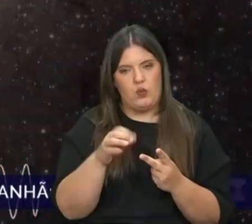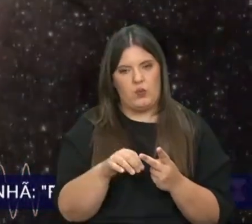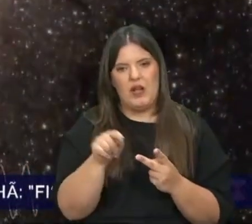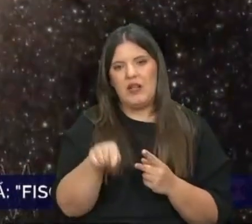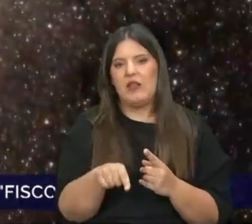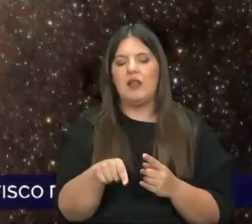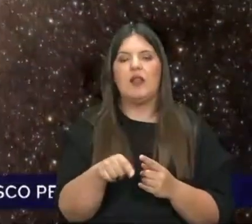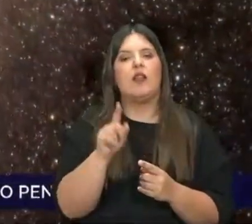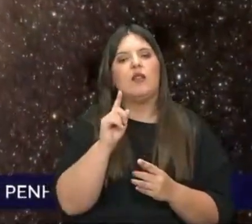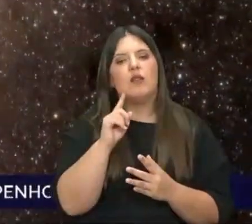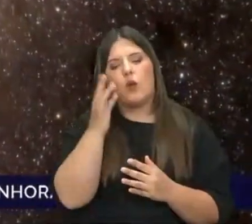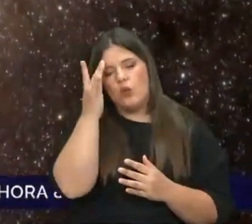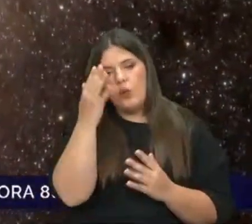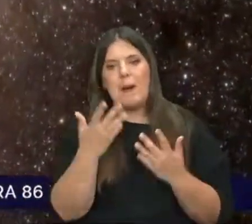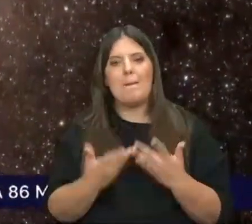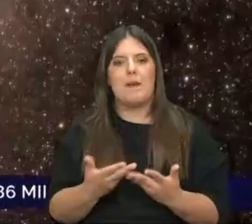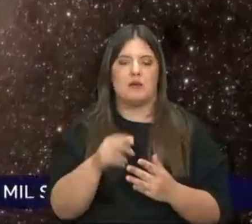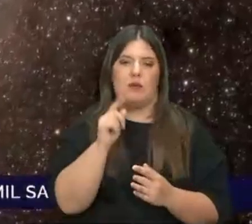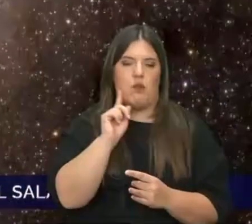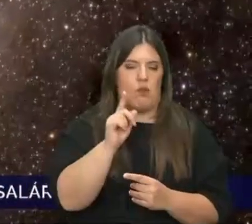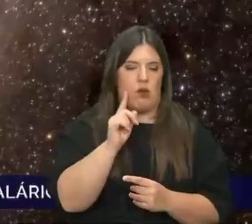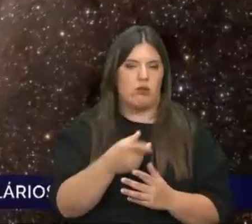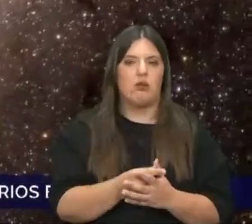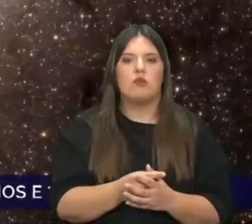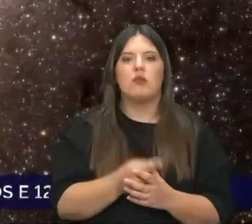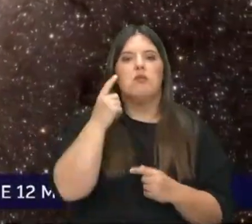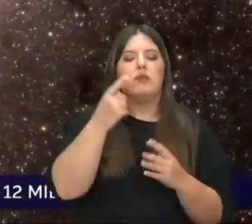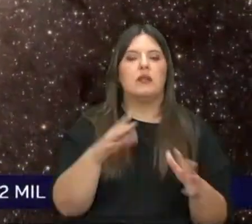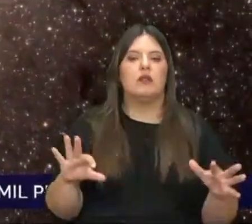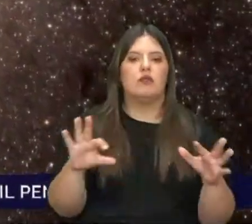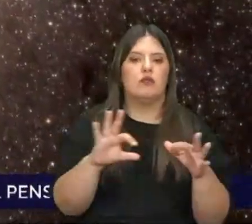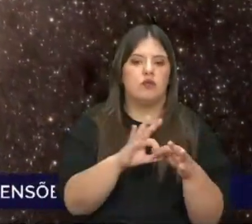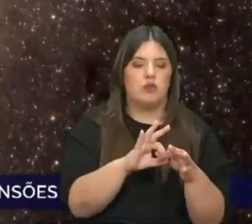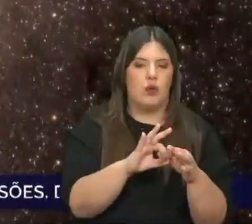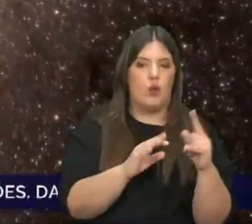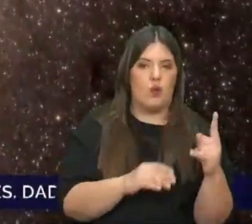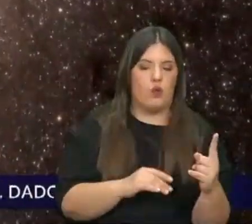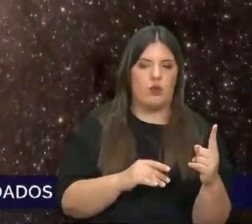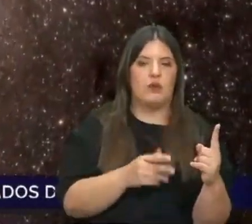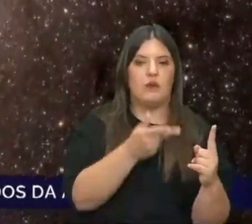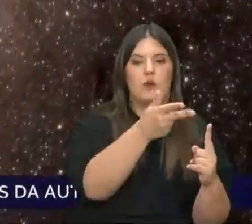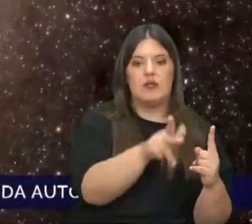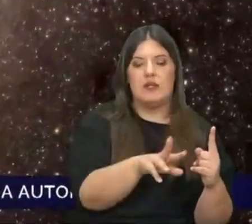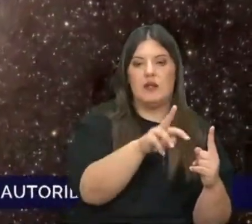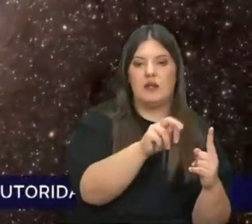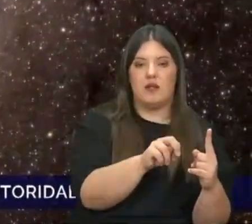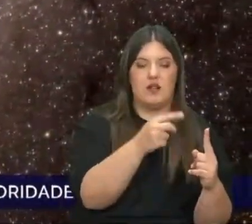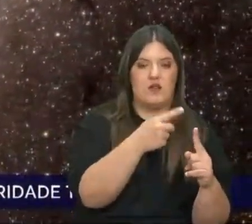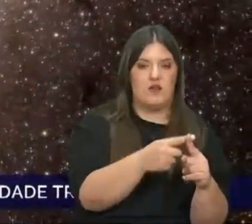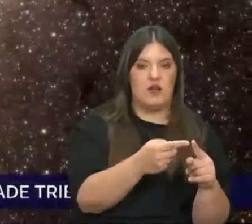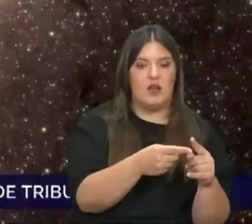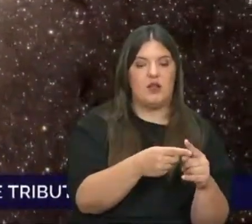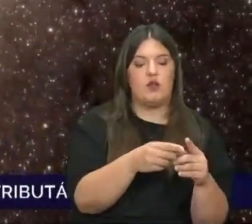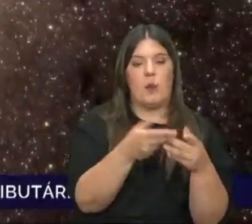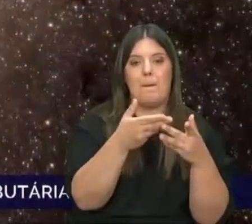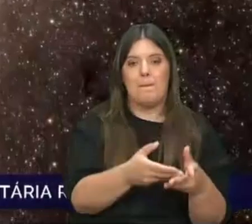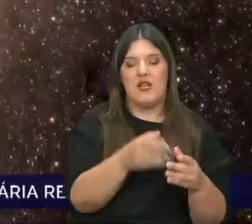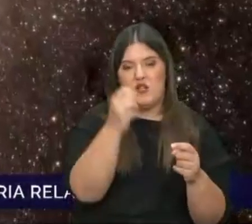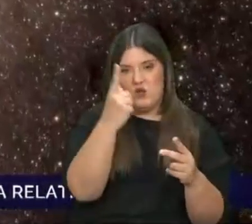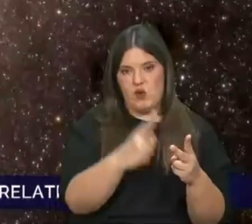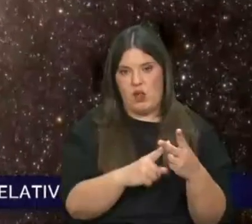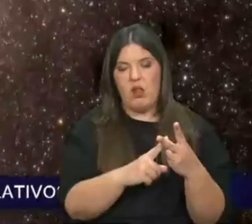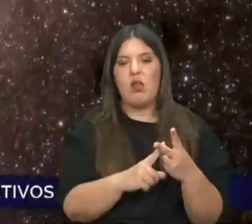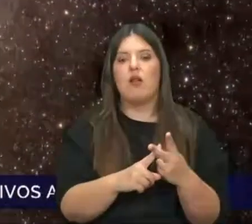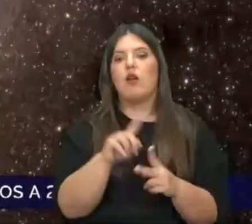a massa importa. Estamos então a falar daquilo que se pensa ser a fusão de um buraco negro. Um deles com 103 vezes a massa do Sol e o outro